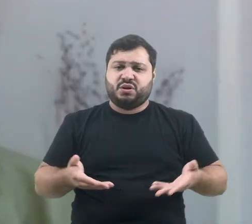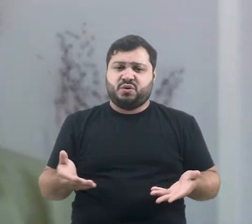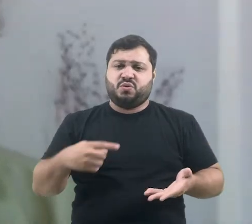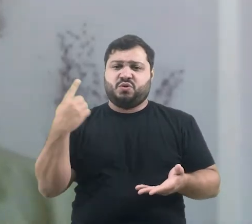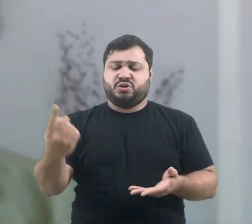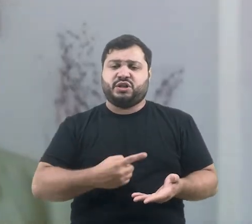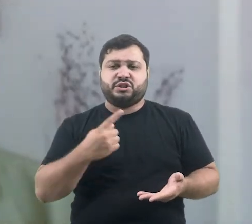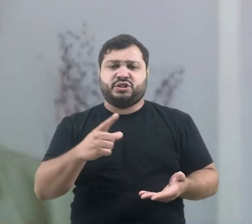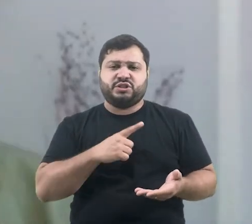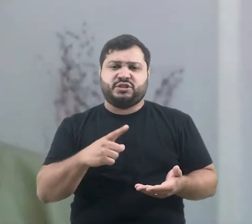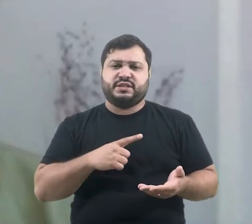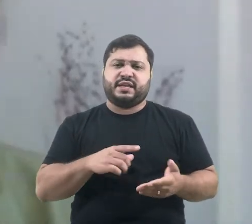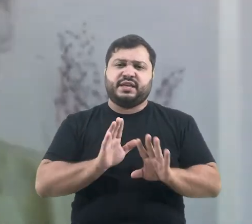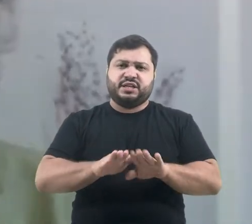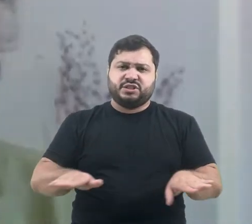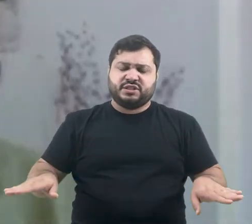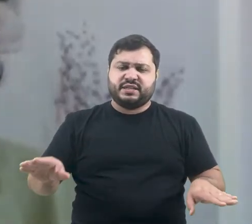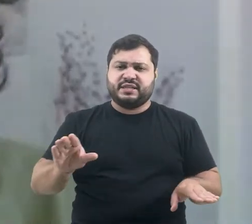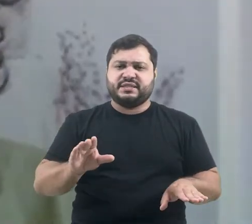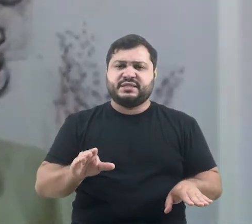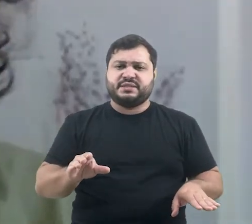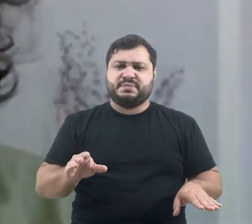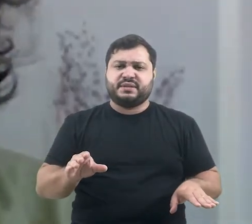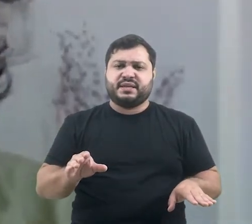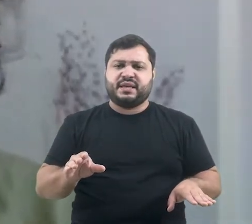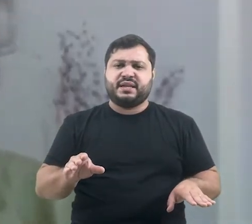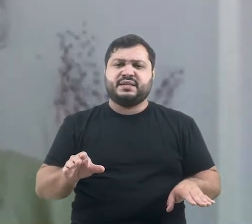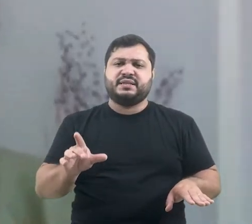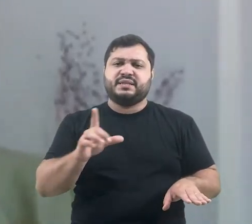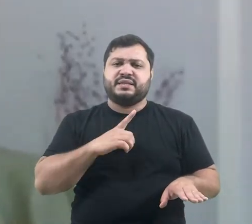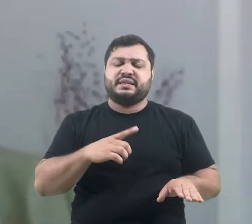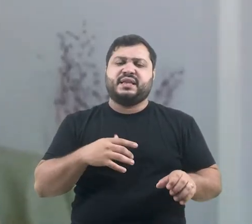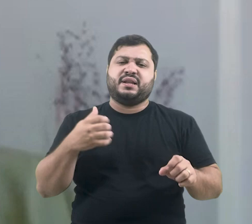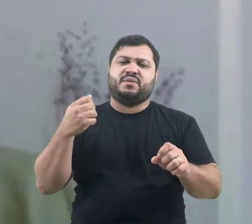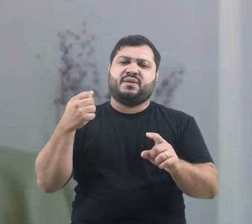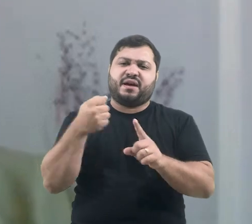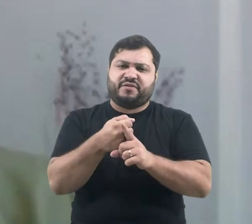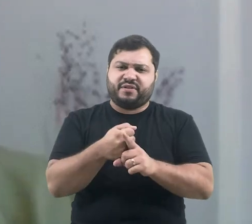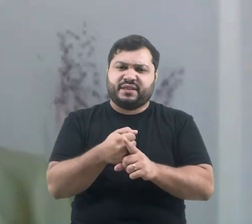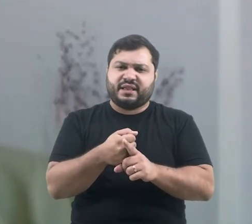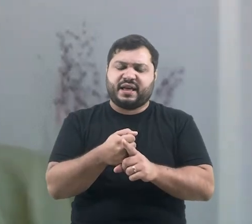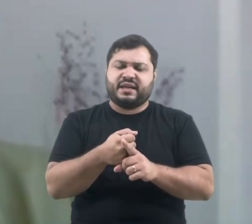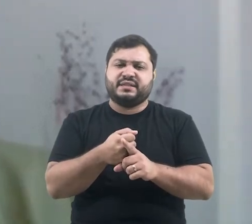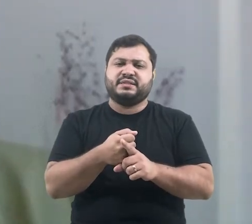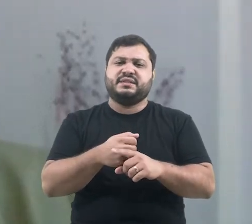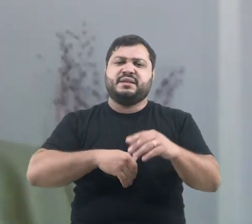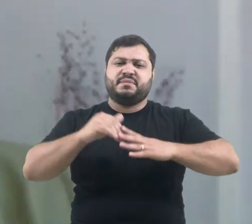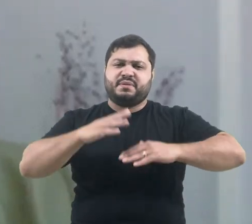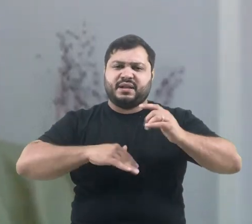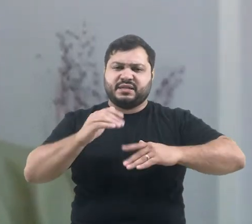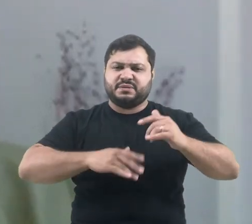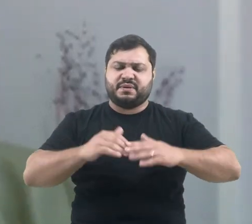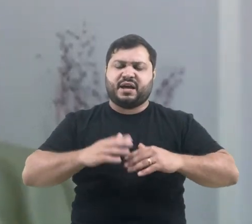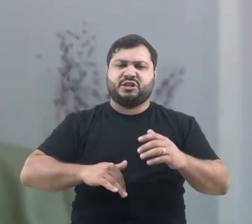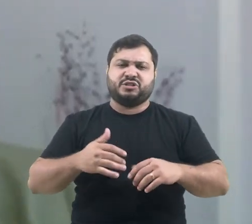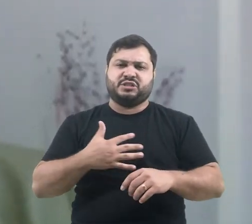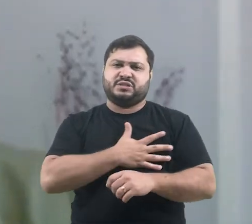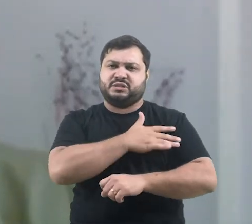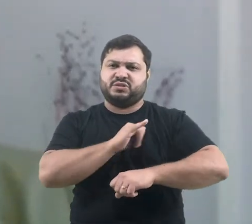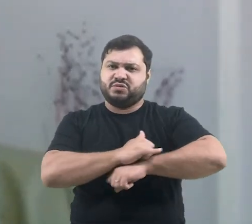porque hoje a gente tem, desde crianças muito pequenas, sendo afetadas pelas